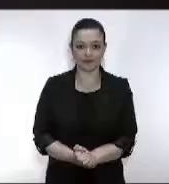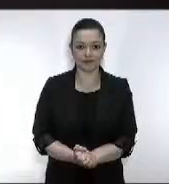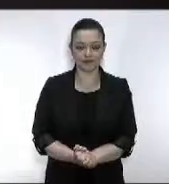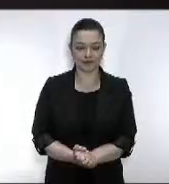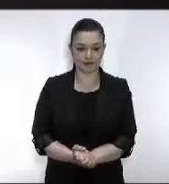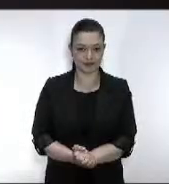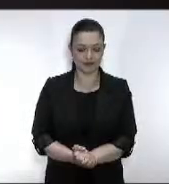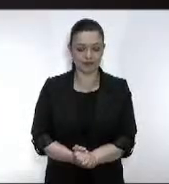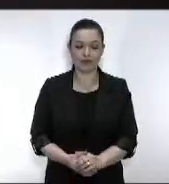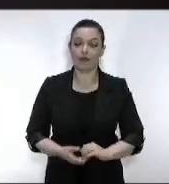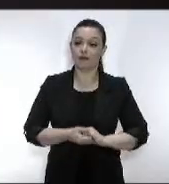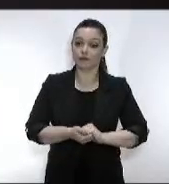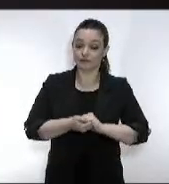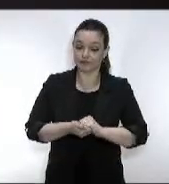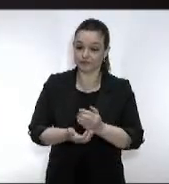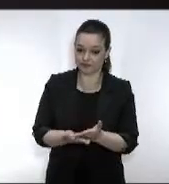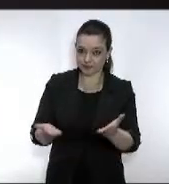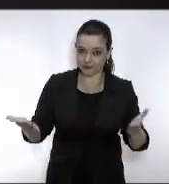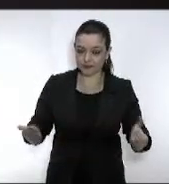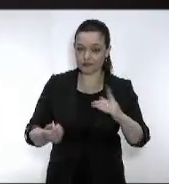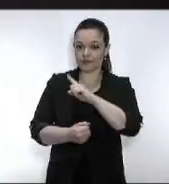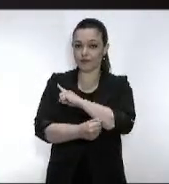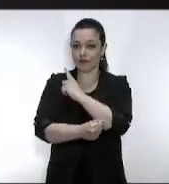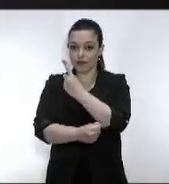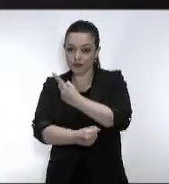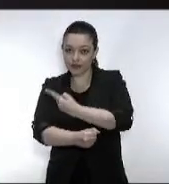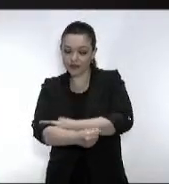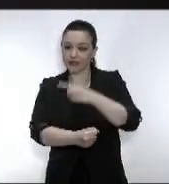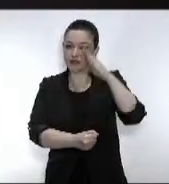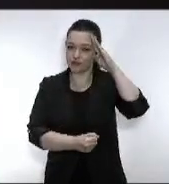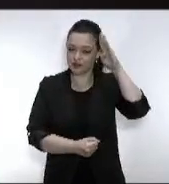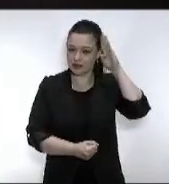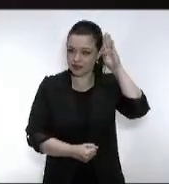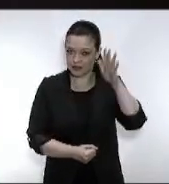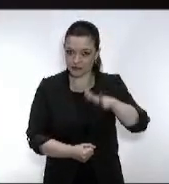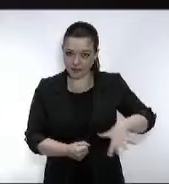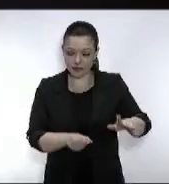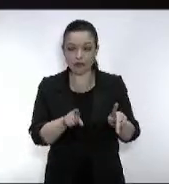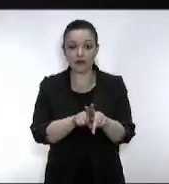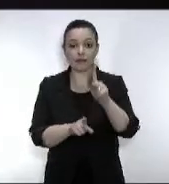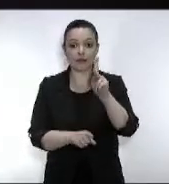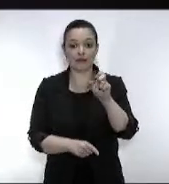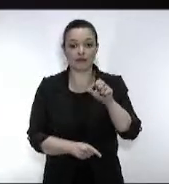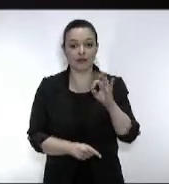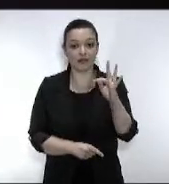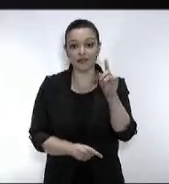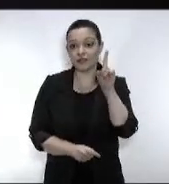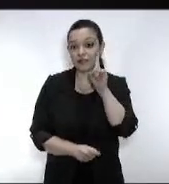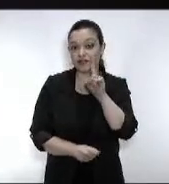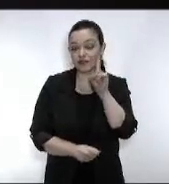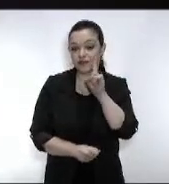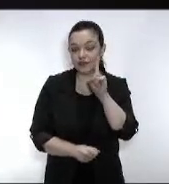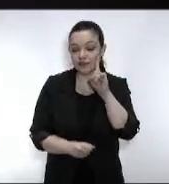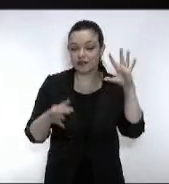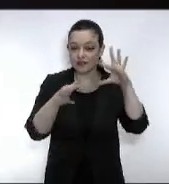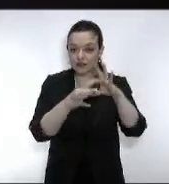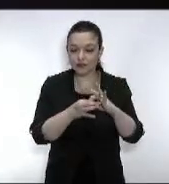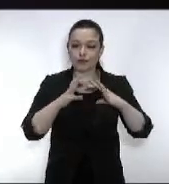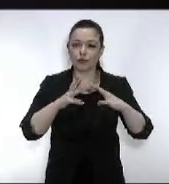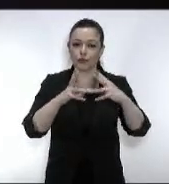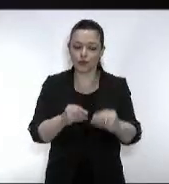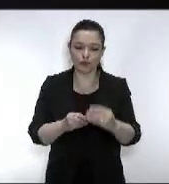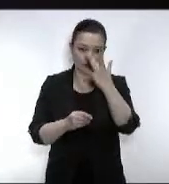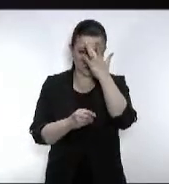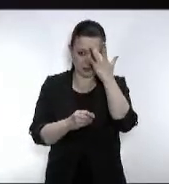Cumprimentamos as autoridades universitárias The da PUC-Paraná, authorities of PUC-Paraná and Kent State University acompanham who are watching us on